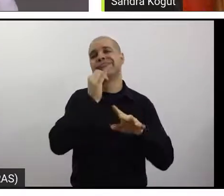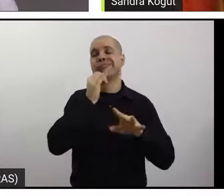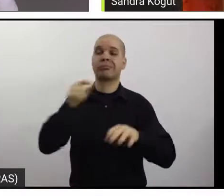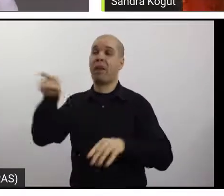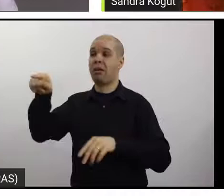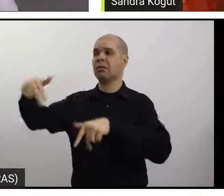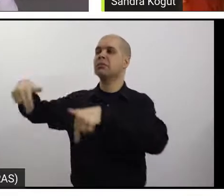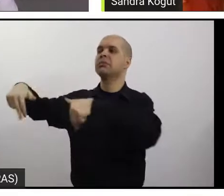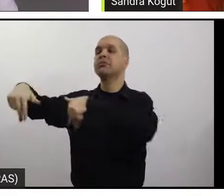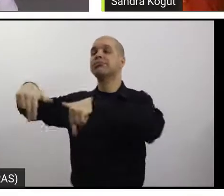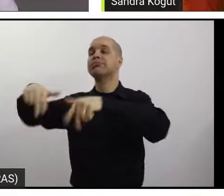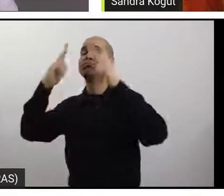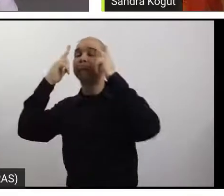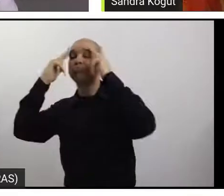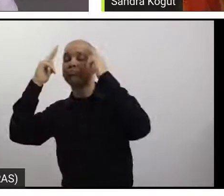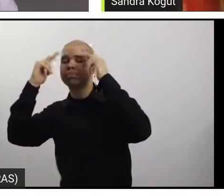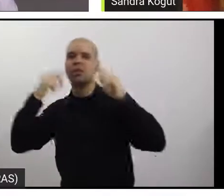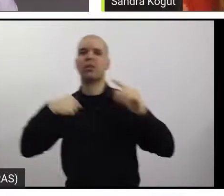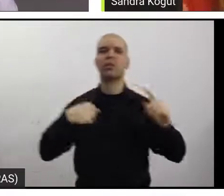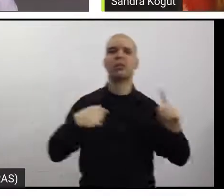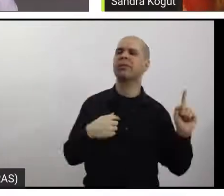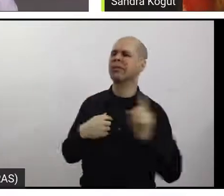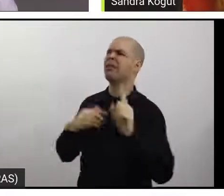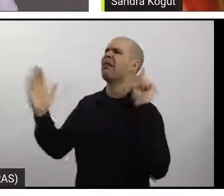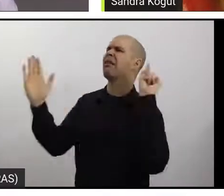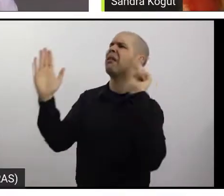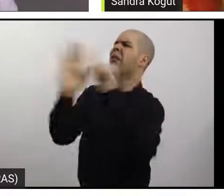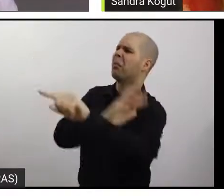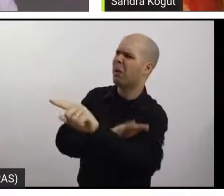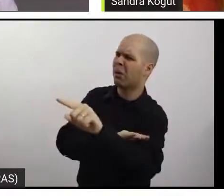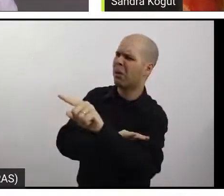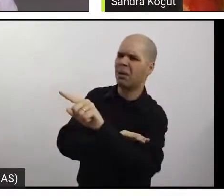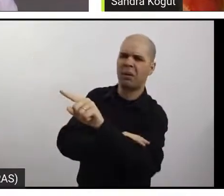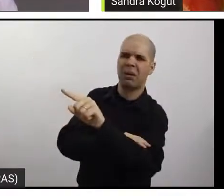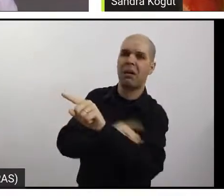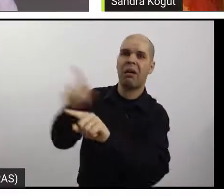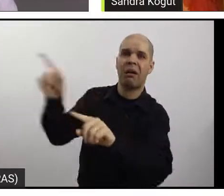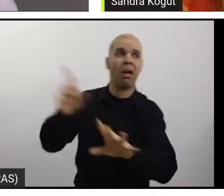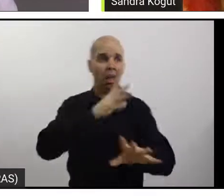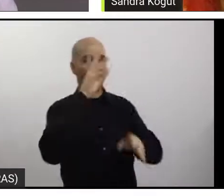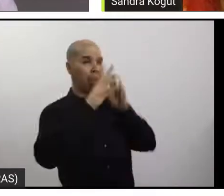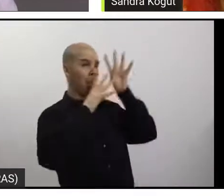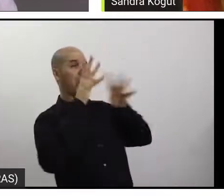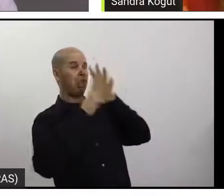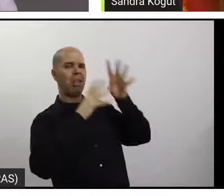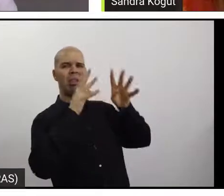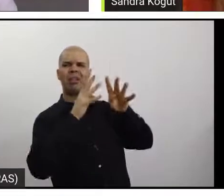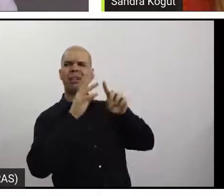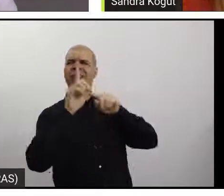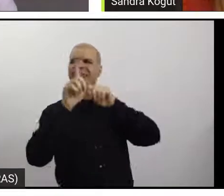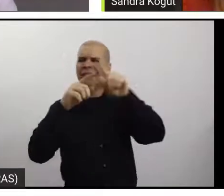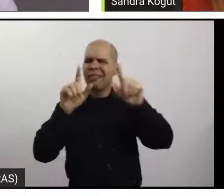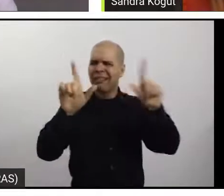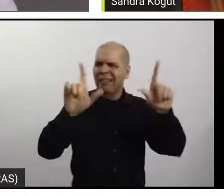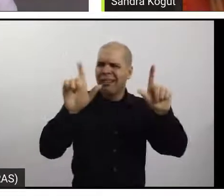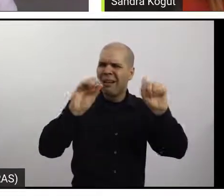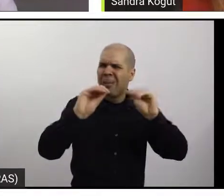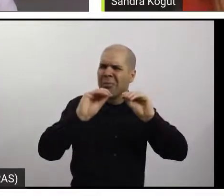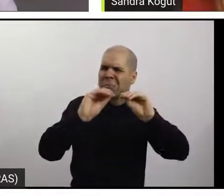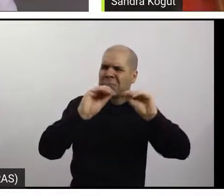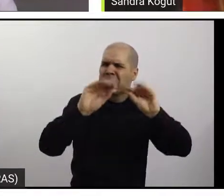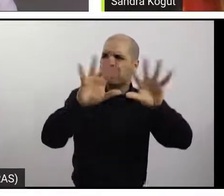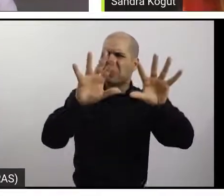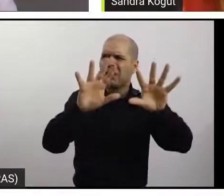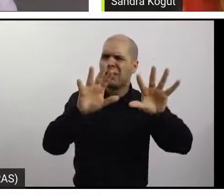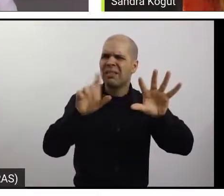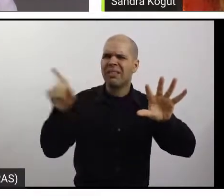uma pergunta, ela fala qualquer coisa, depois ela vai fazer um papel ridículo, né? Vai ser editada... Então, você vê que isso, para mim,